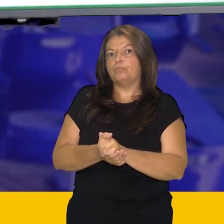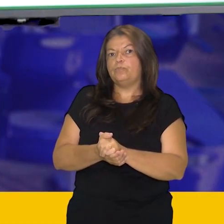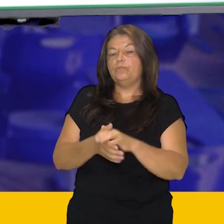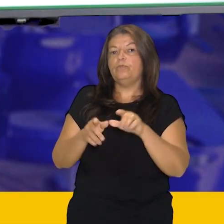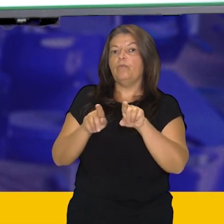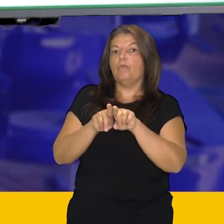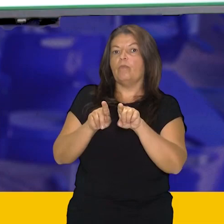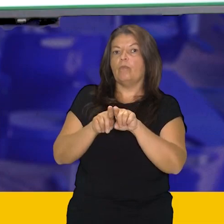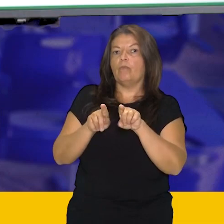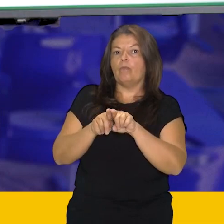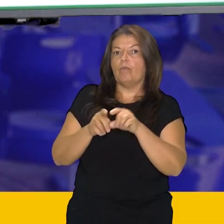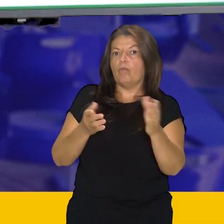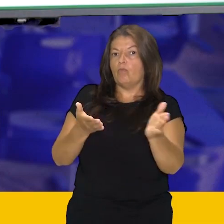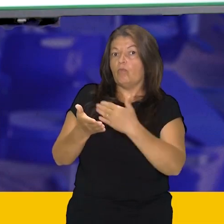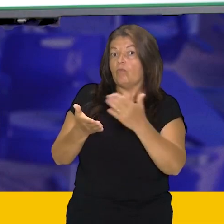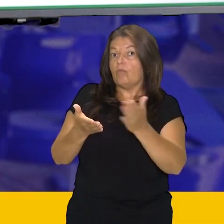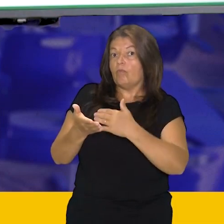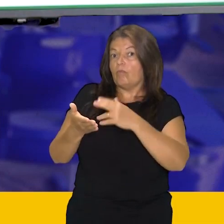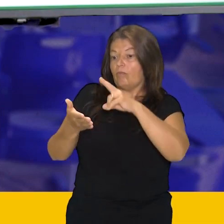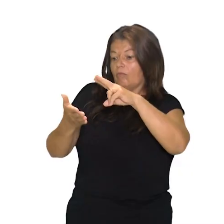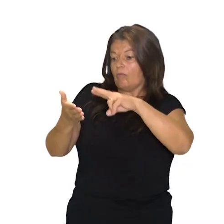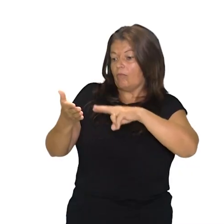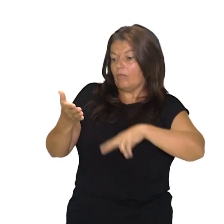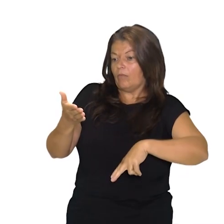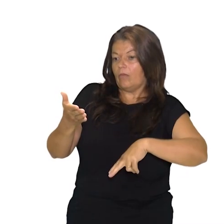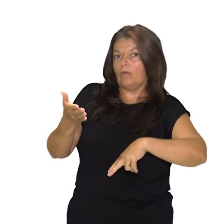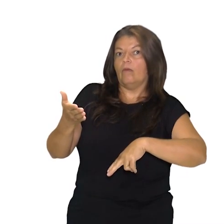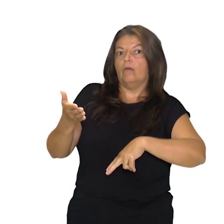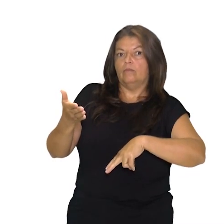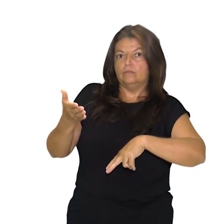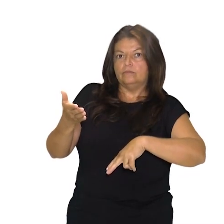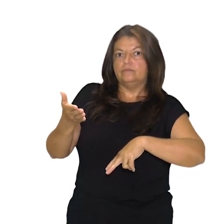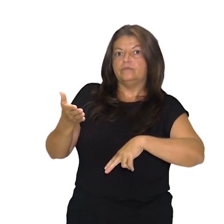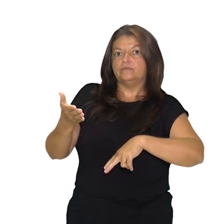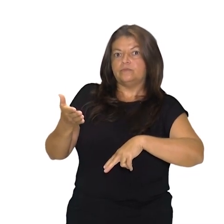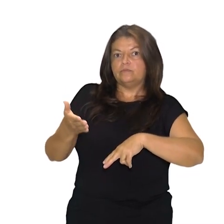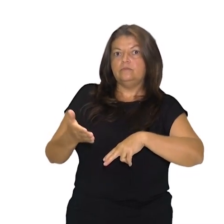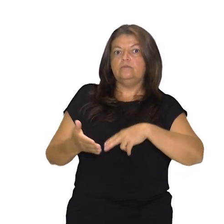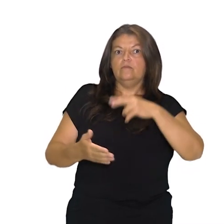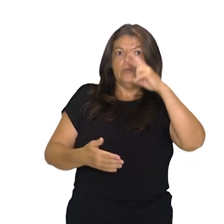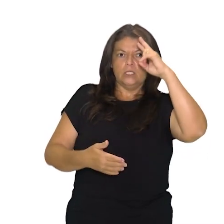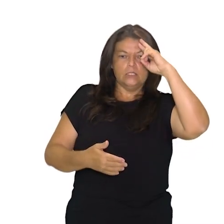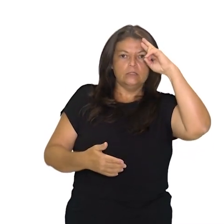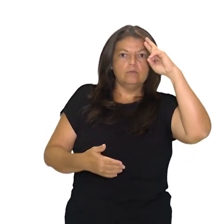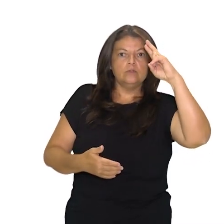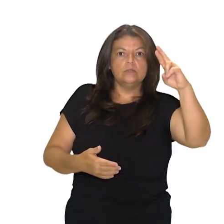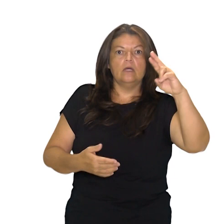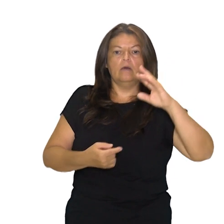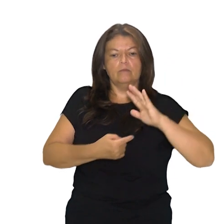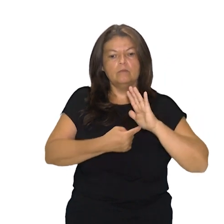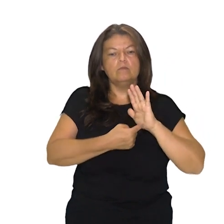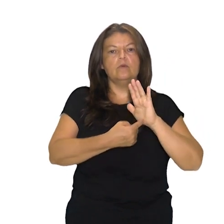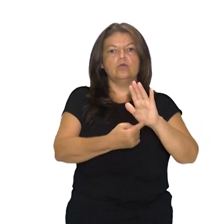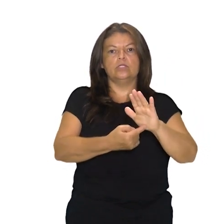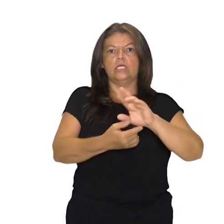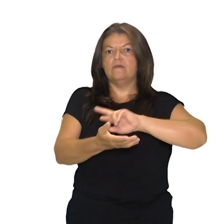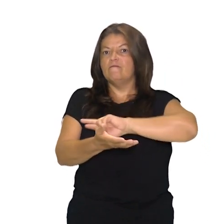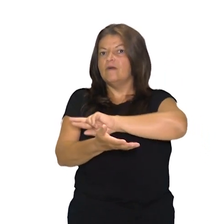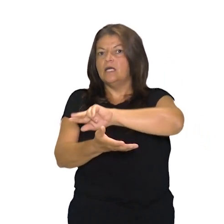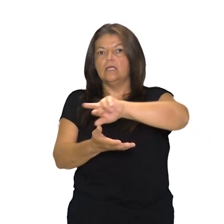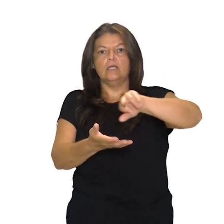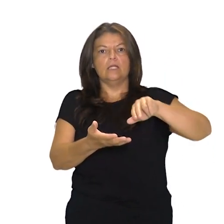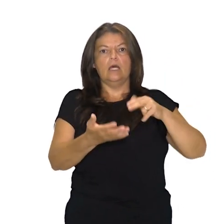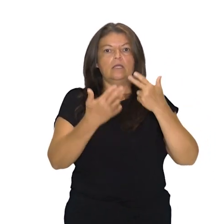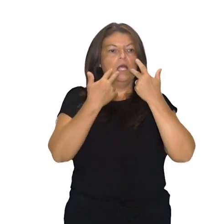recorte do livro de vocês. O fator social também é responsável por distinguir variedades linguísticas.